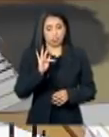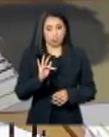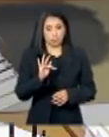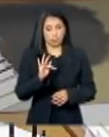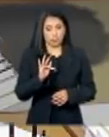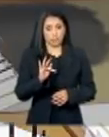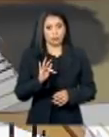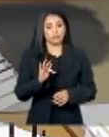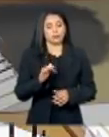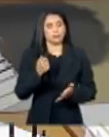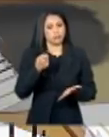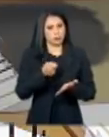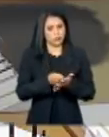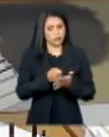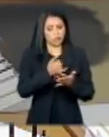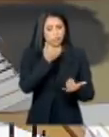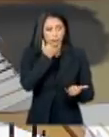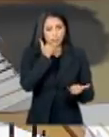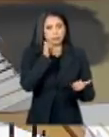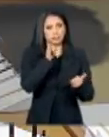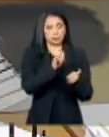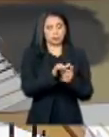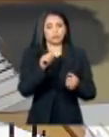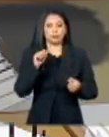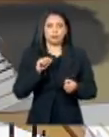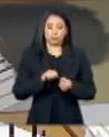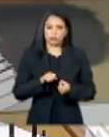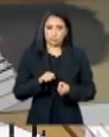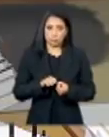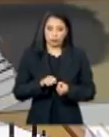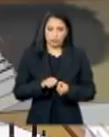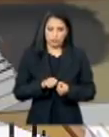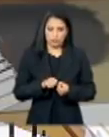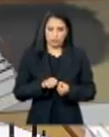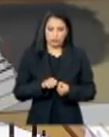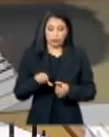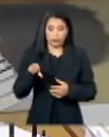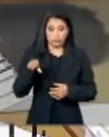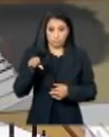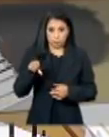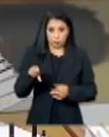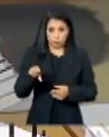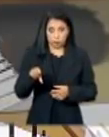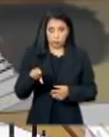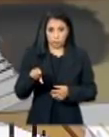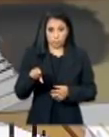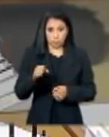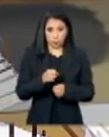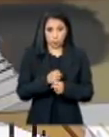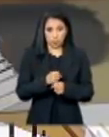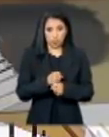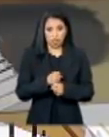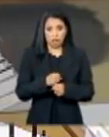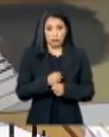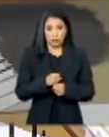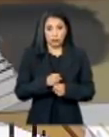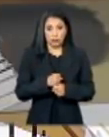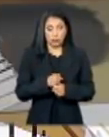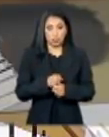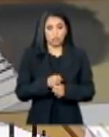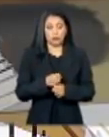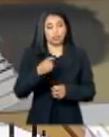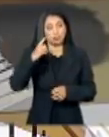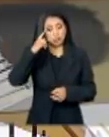tal como implementada há nove anos presente à data em que ela